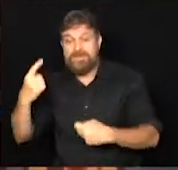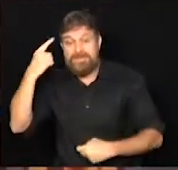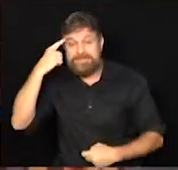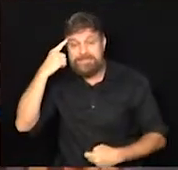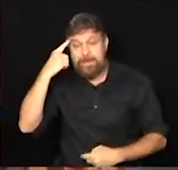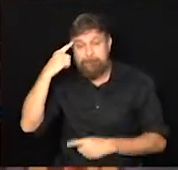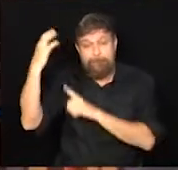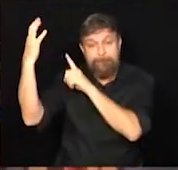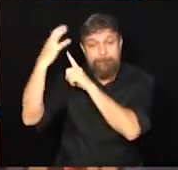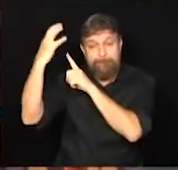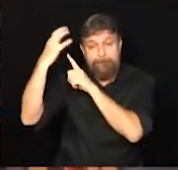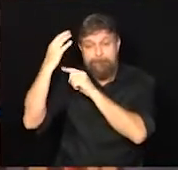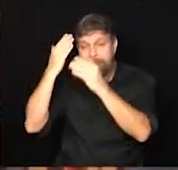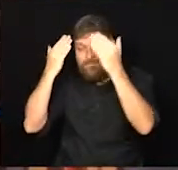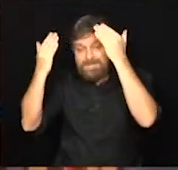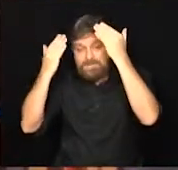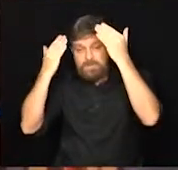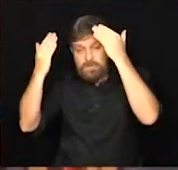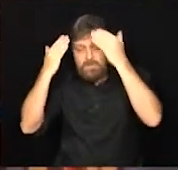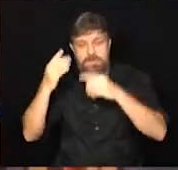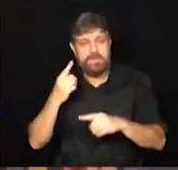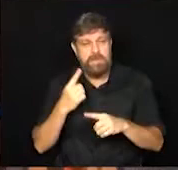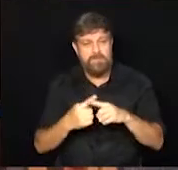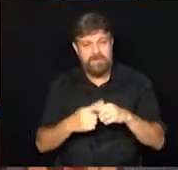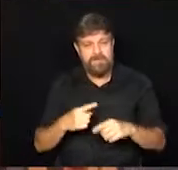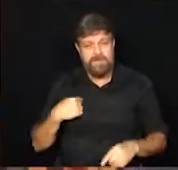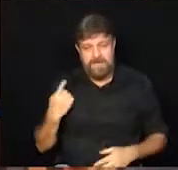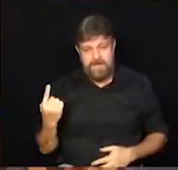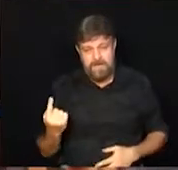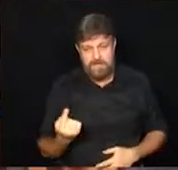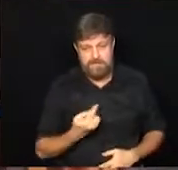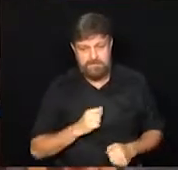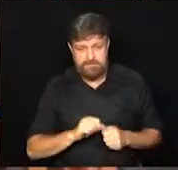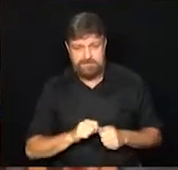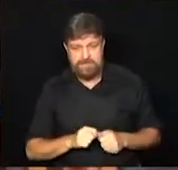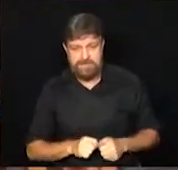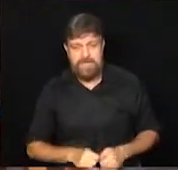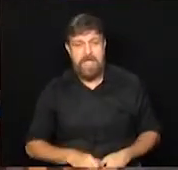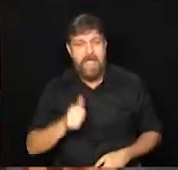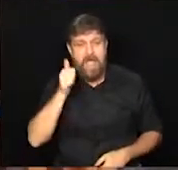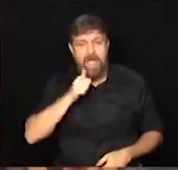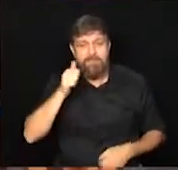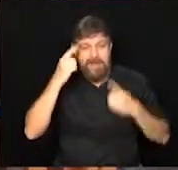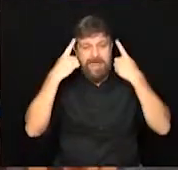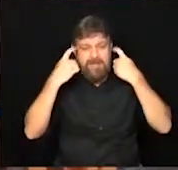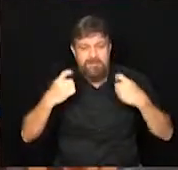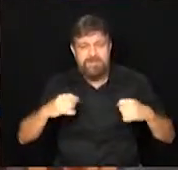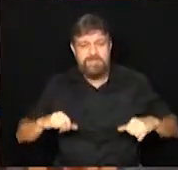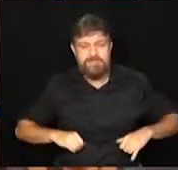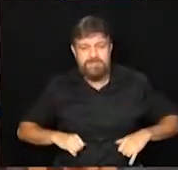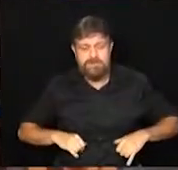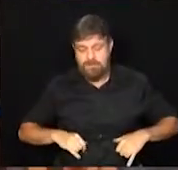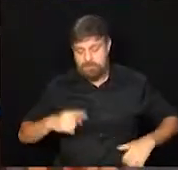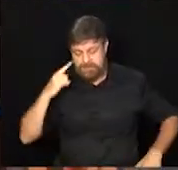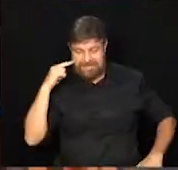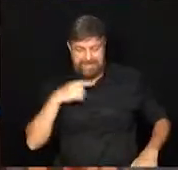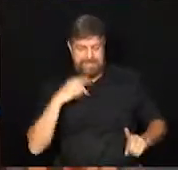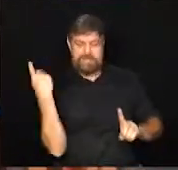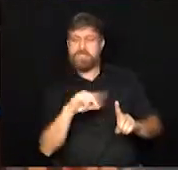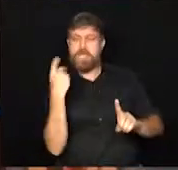veja, muitas vezes a gente faz a tipificação da violência contra a mulher somente no âmbito físico,